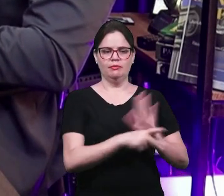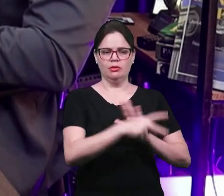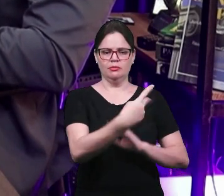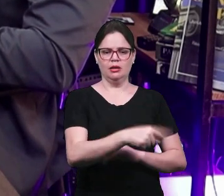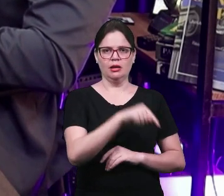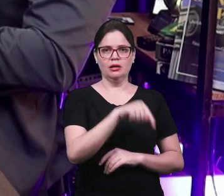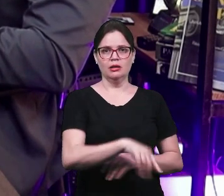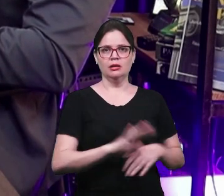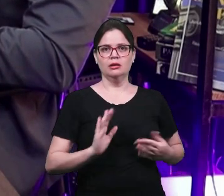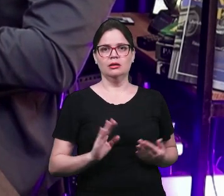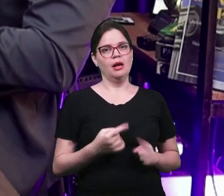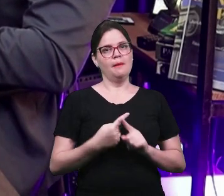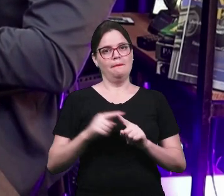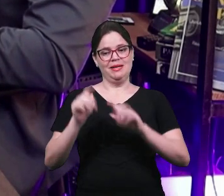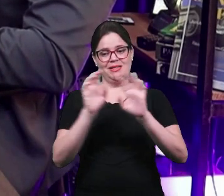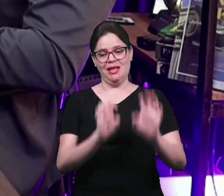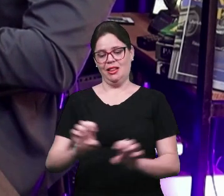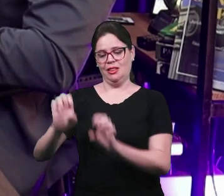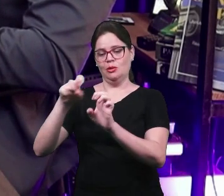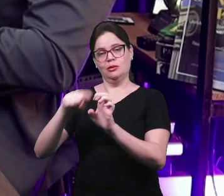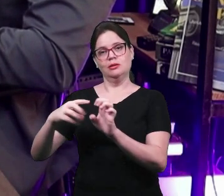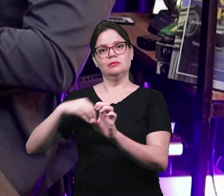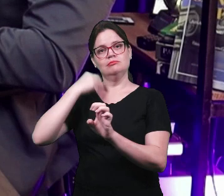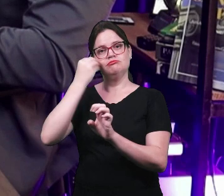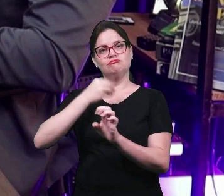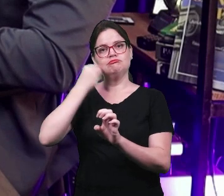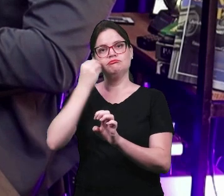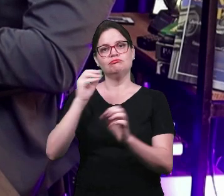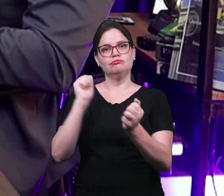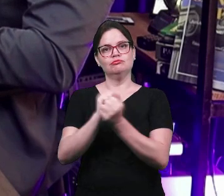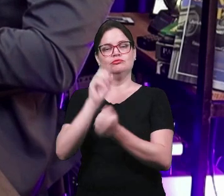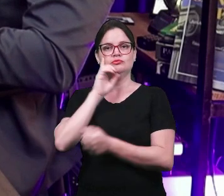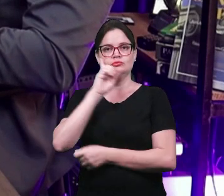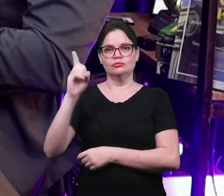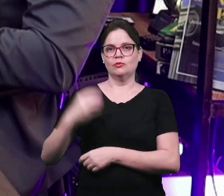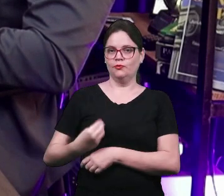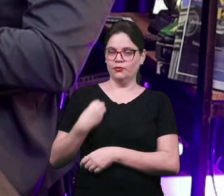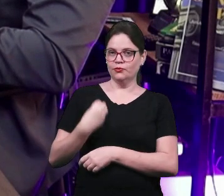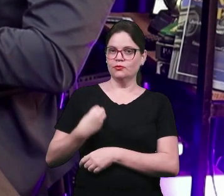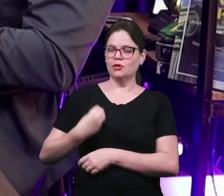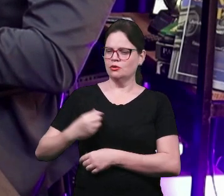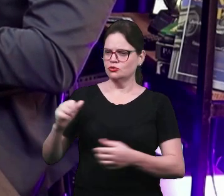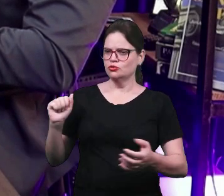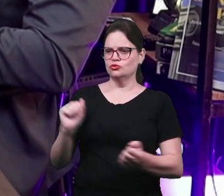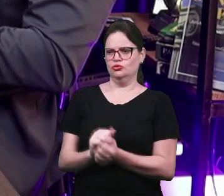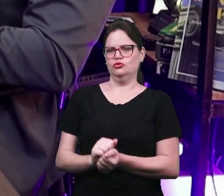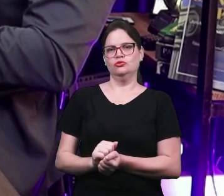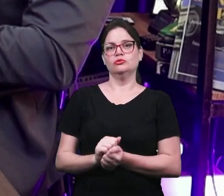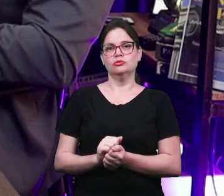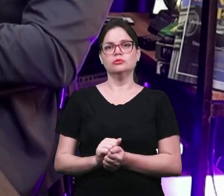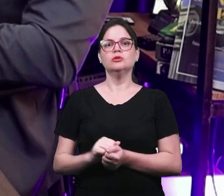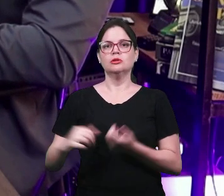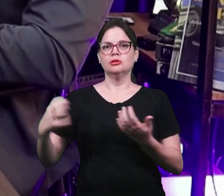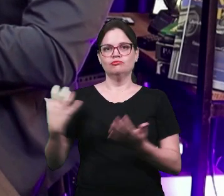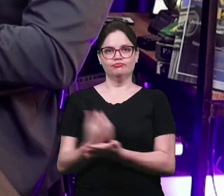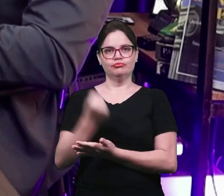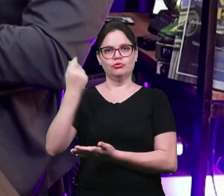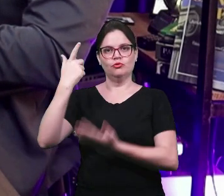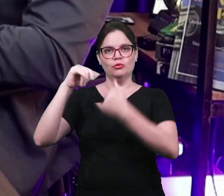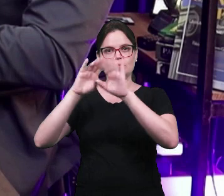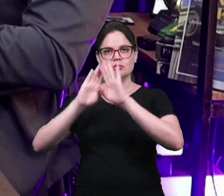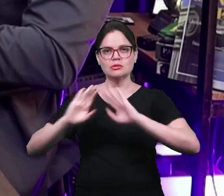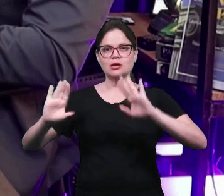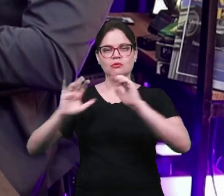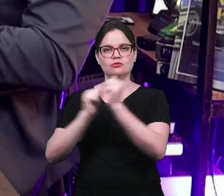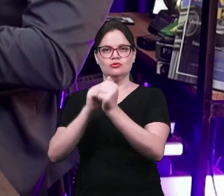Sim. Um Enoque que viveu essa experiência, né? Que caminhou com Deus, que foi tomado por Deus,